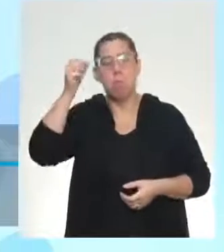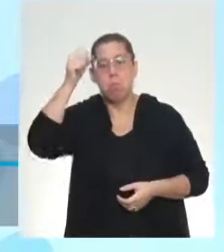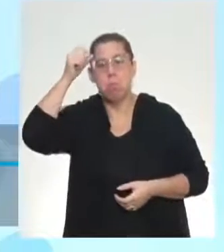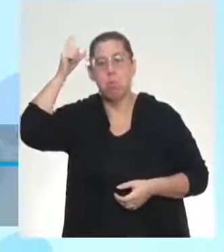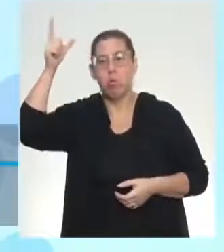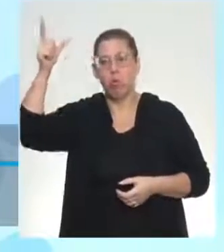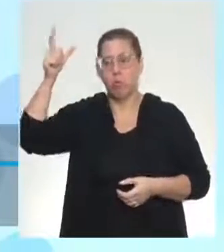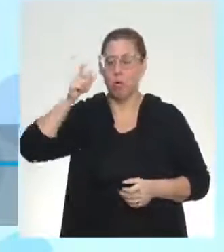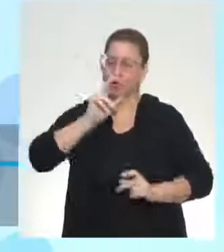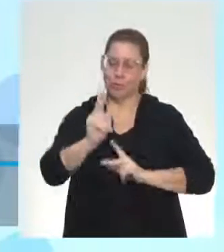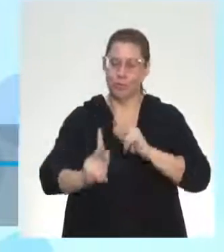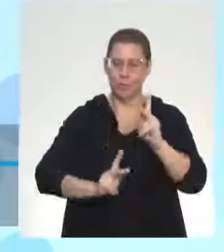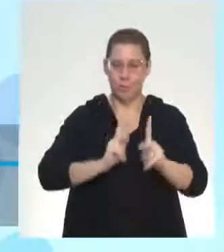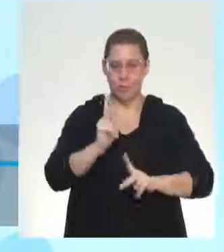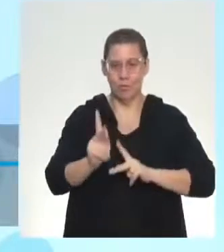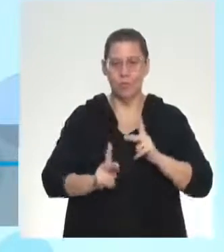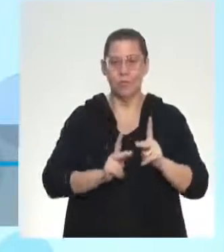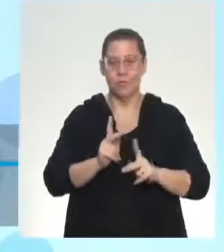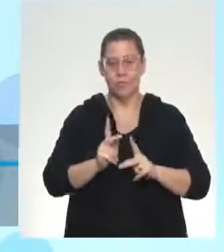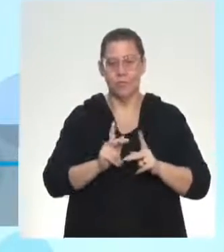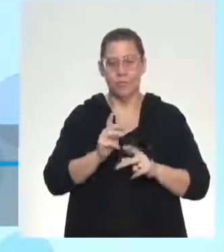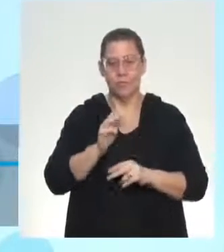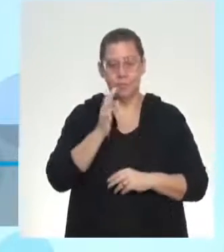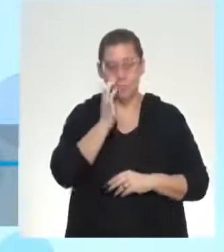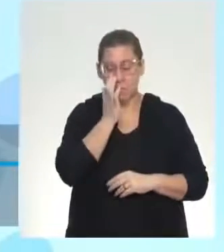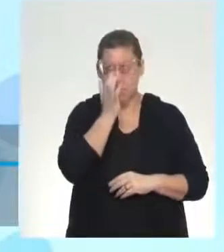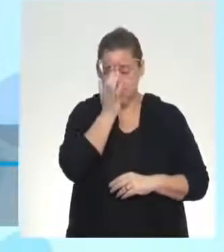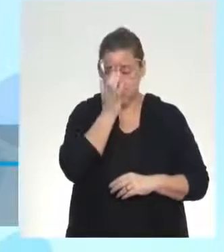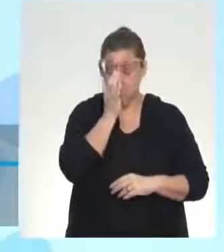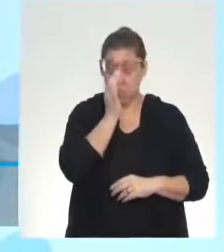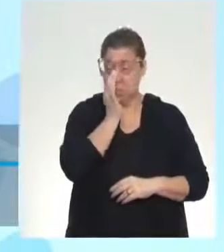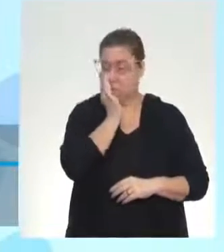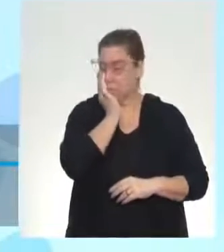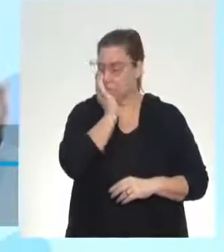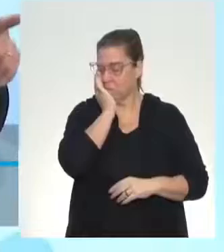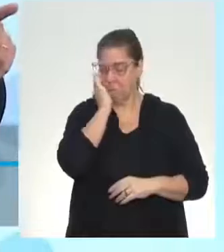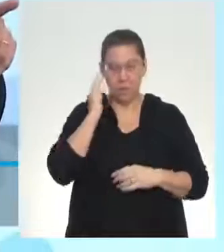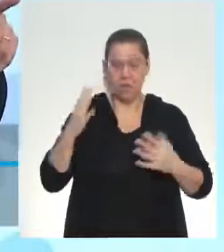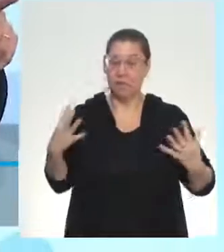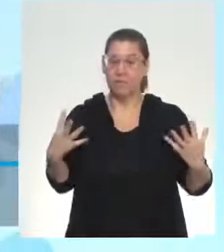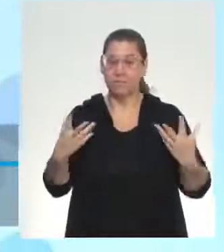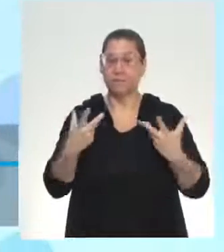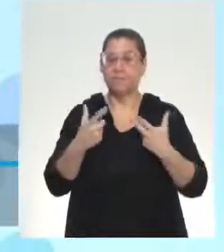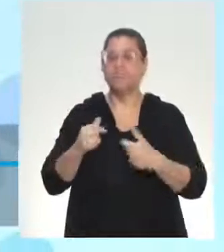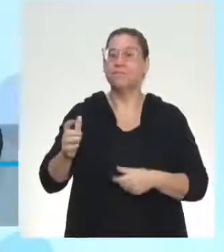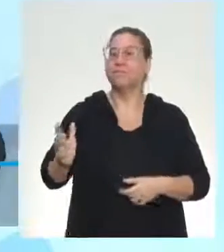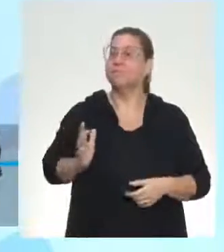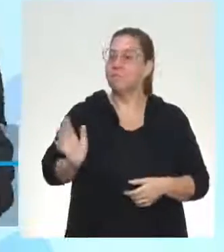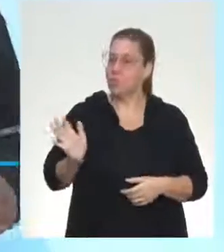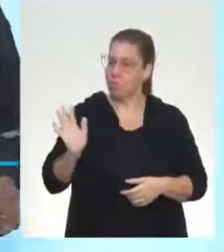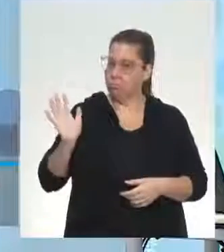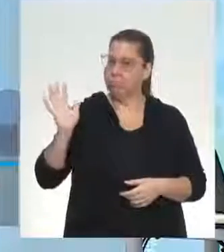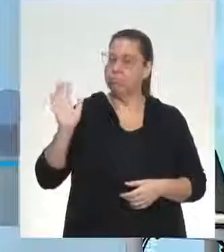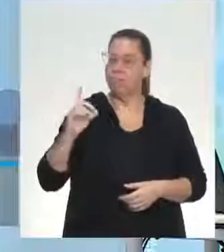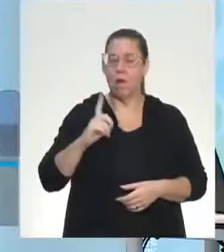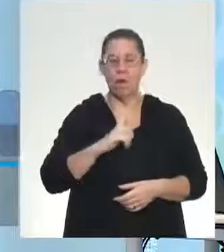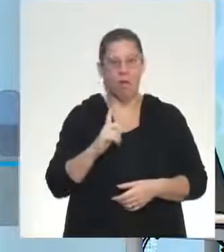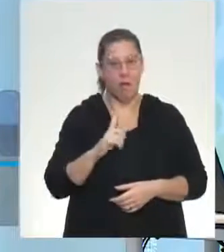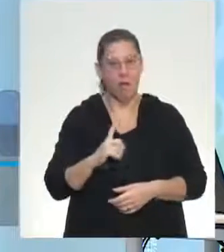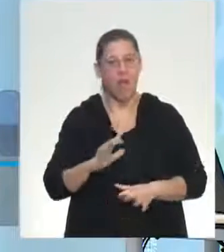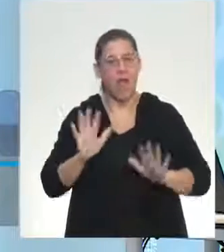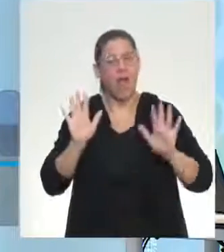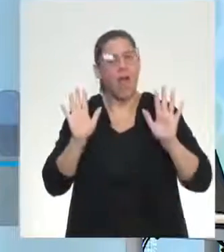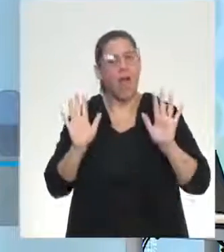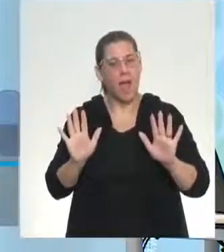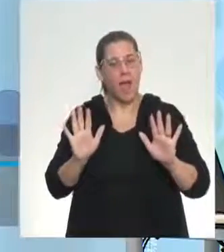cultura desses povos. Grandiosa e rica. Legal, galerinha? Mas nós temos